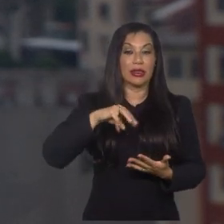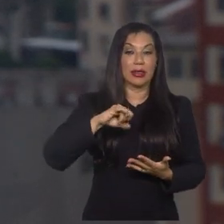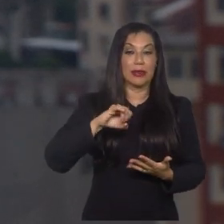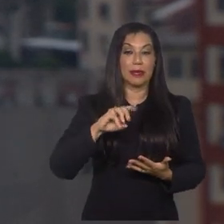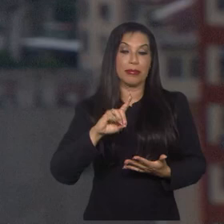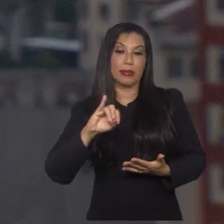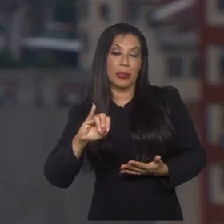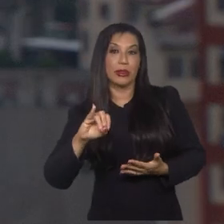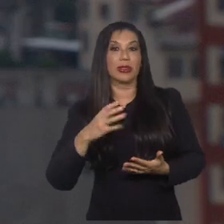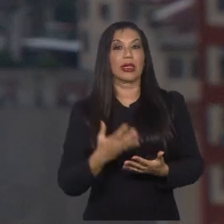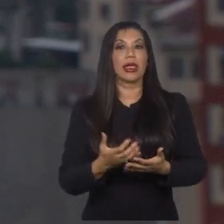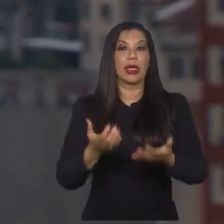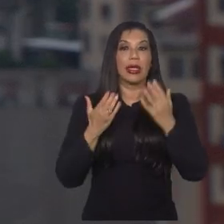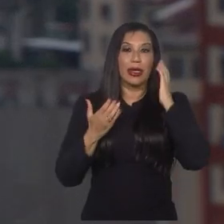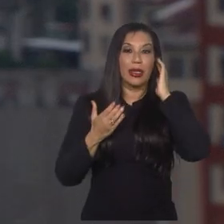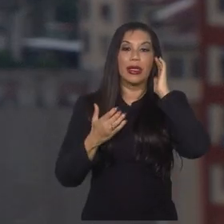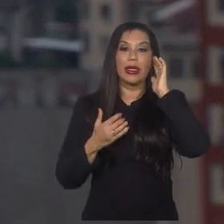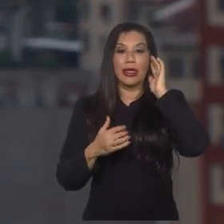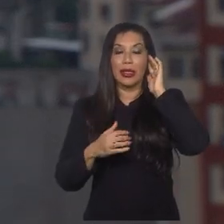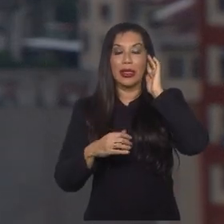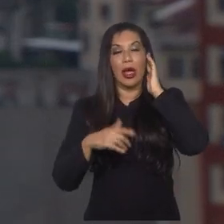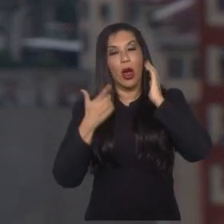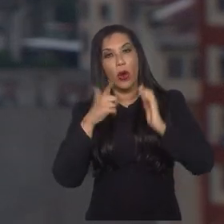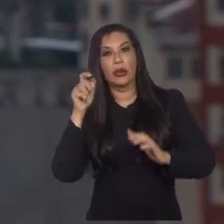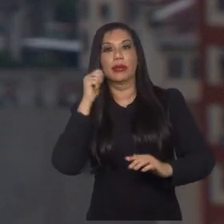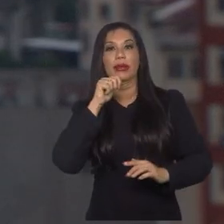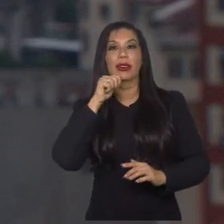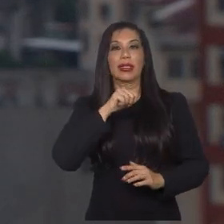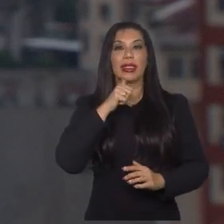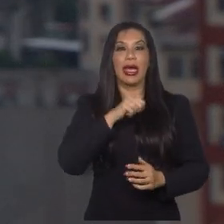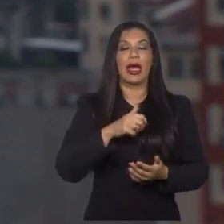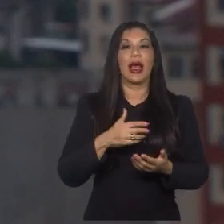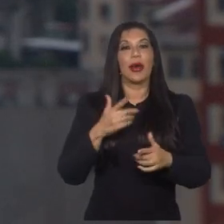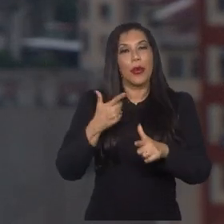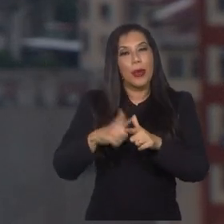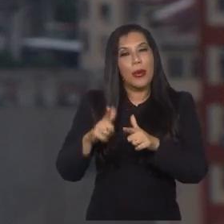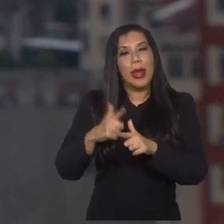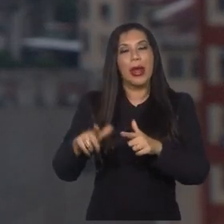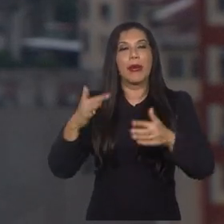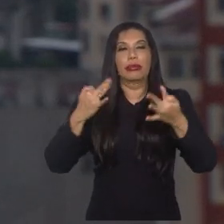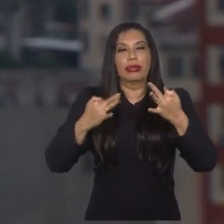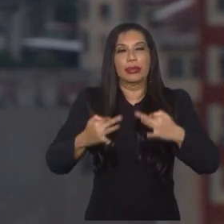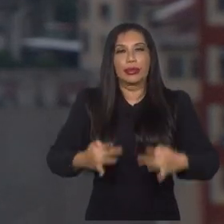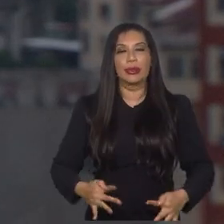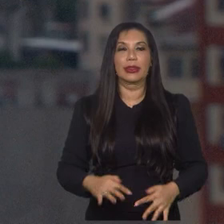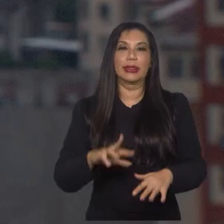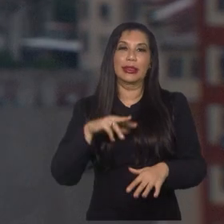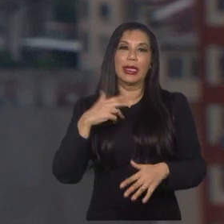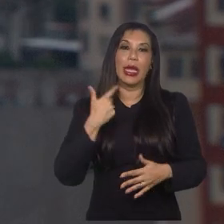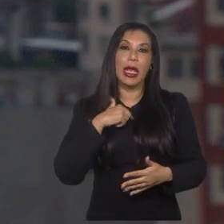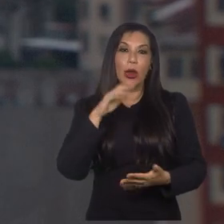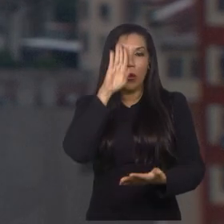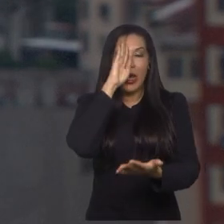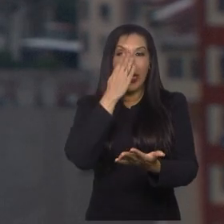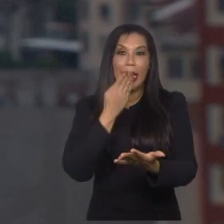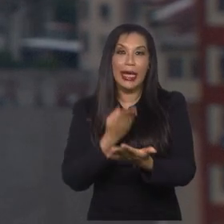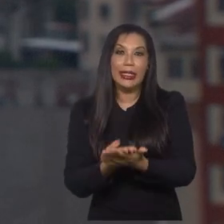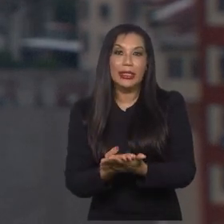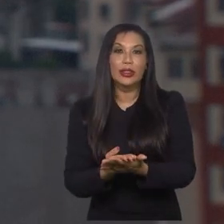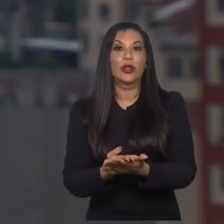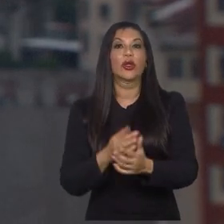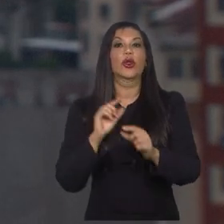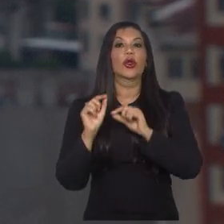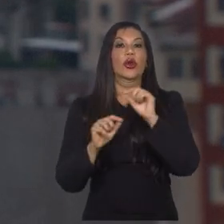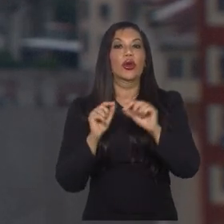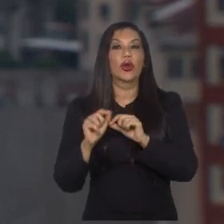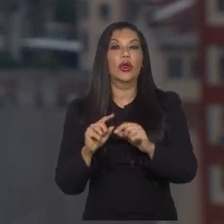levar à frente. Eu queria muito que fosse a Copa da Miedemar, mas também não vai voltar porque teve problema no ligamento cruzado. Então, eu acredito que seja não